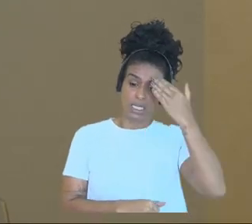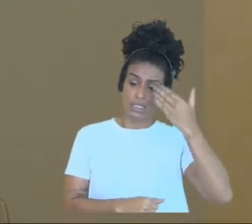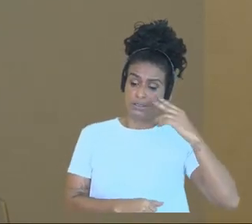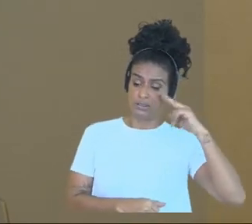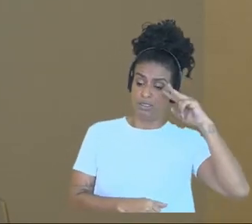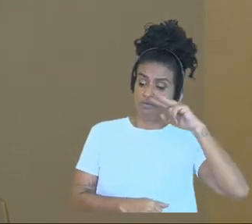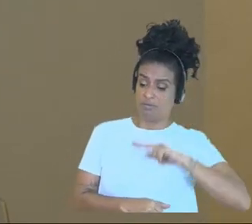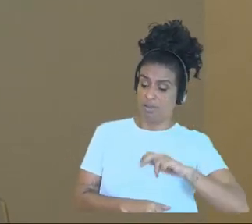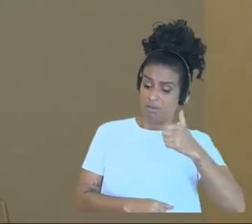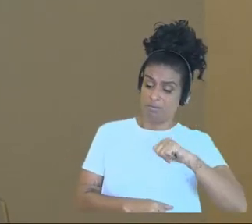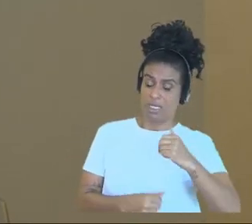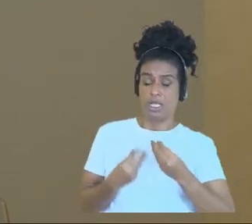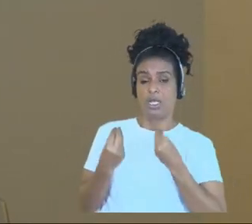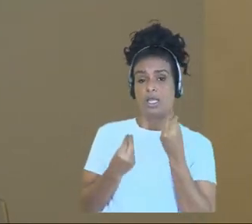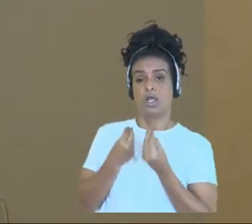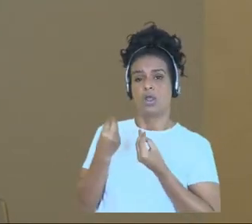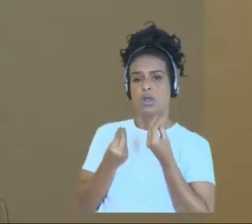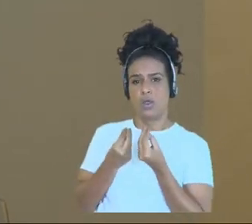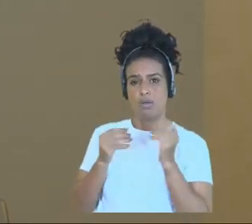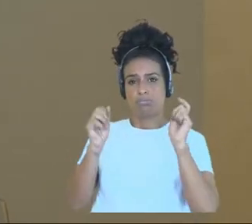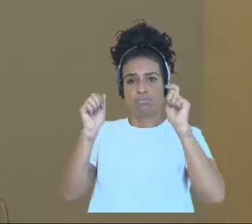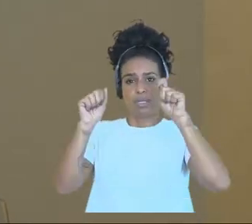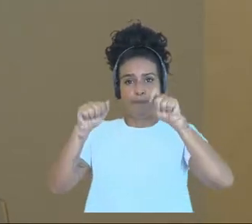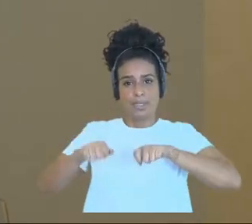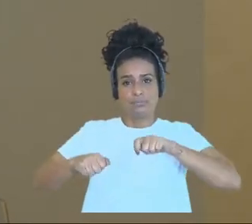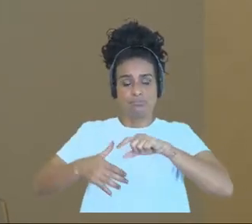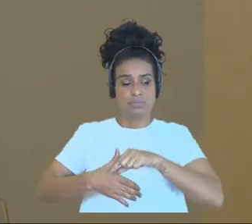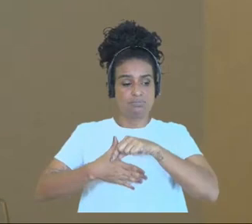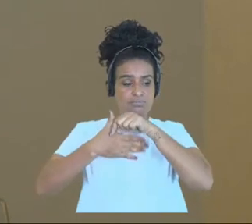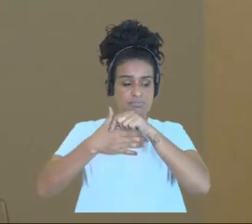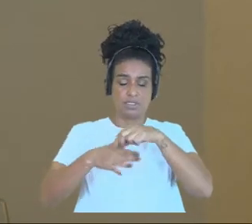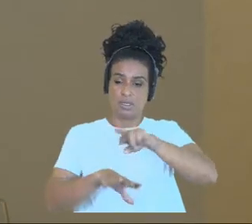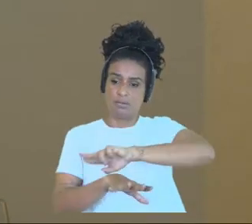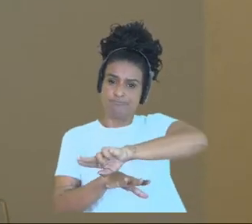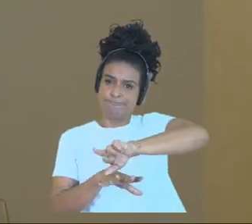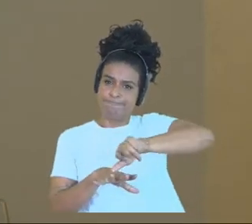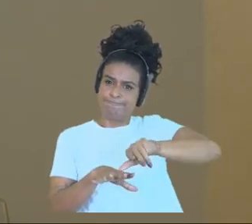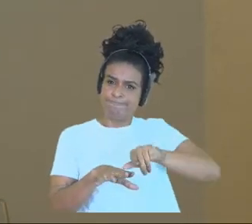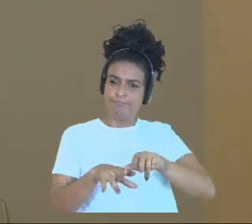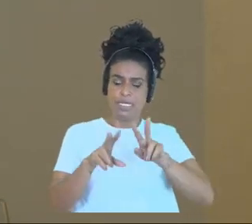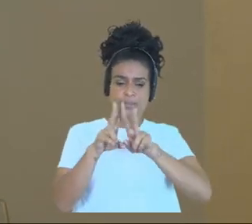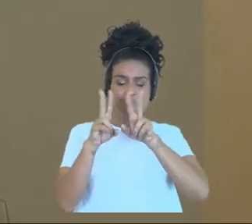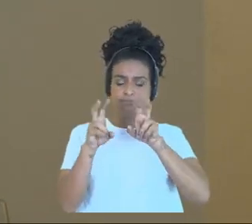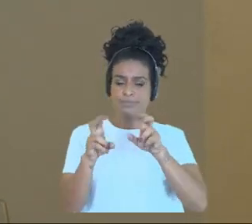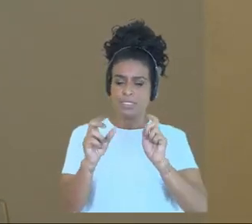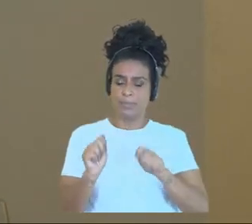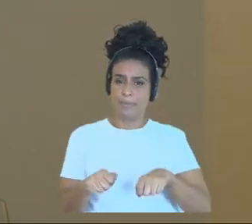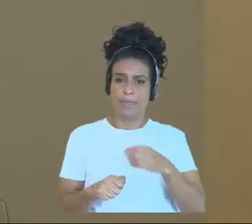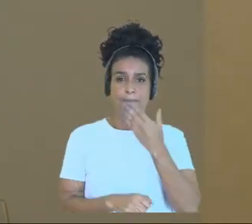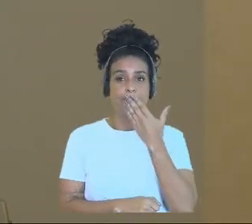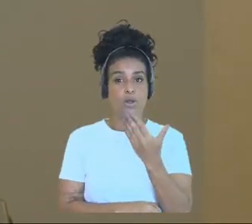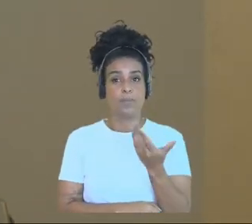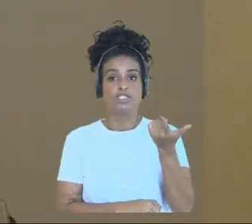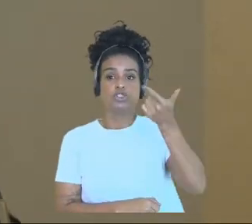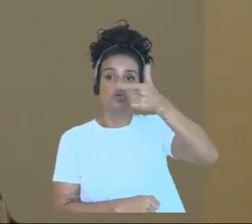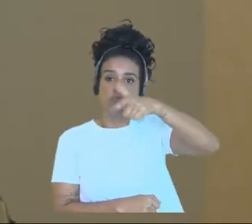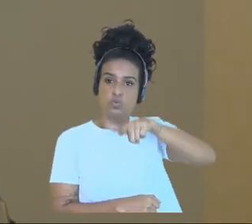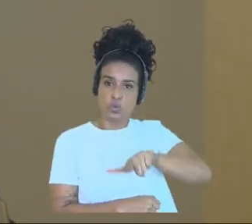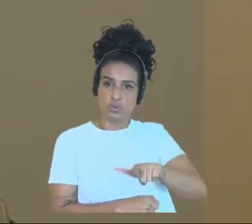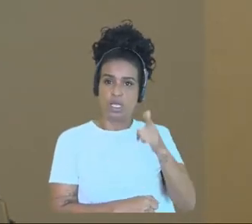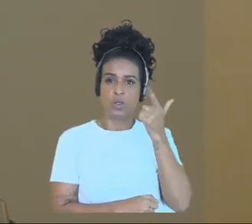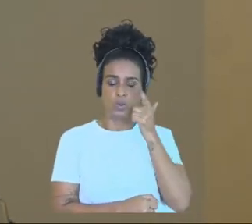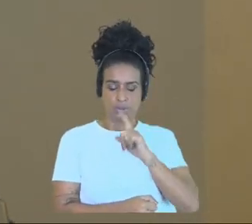fato, que é justamente a sua capacidade de liderar e de articular temas multilaterais, ela promete ser recuperada